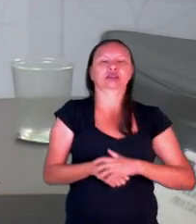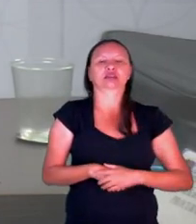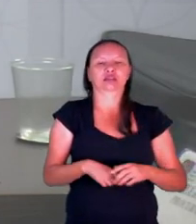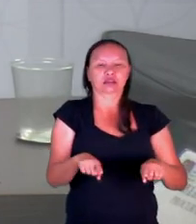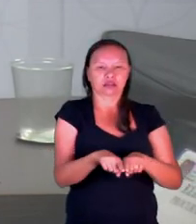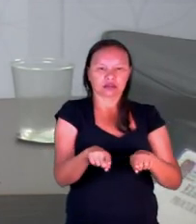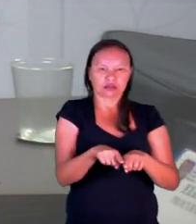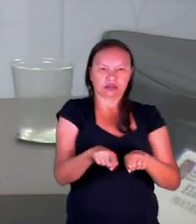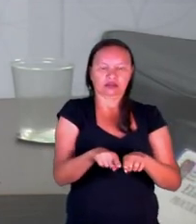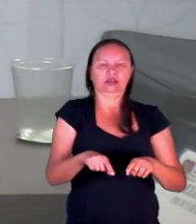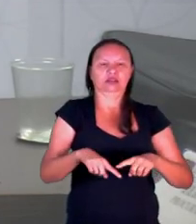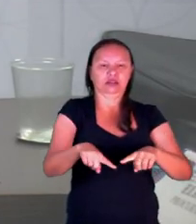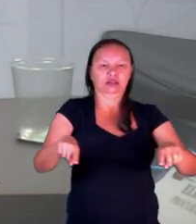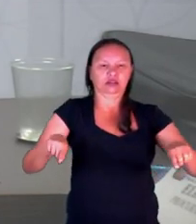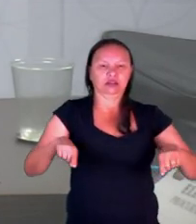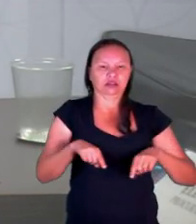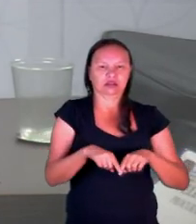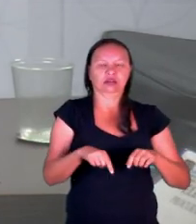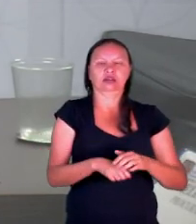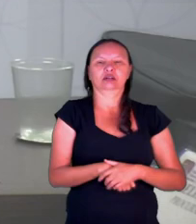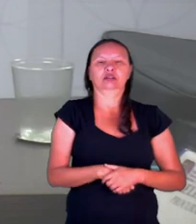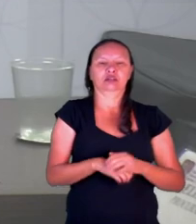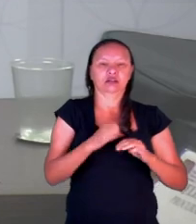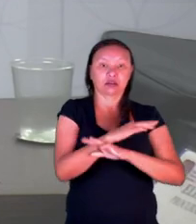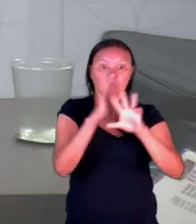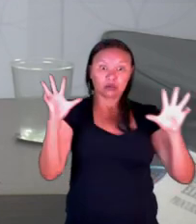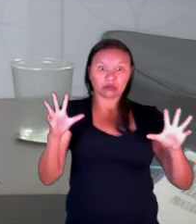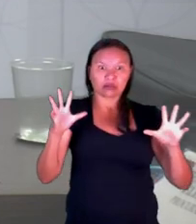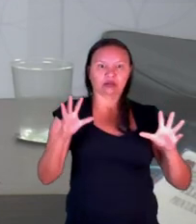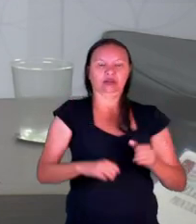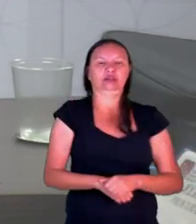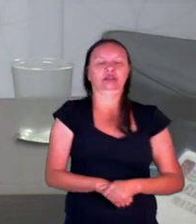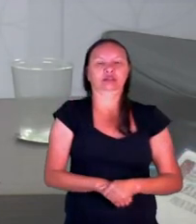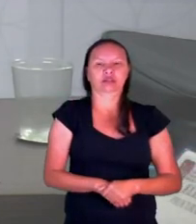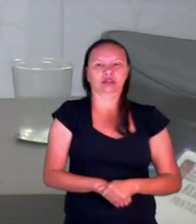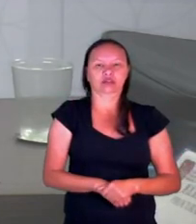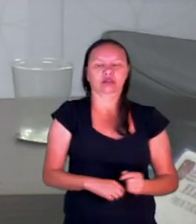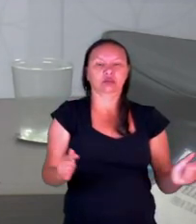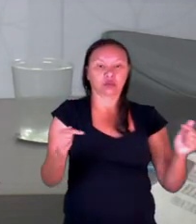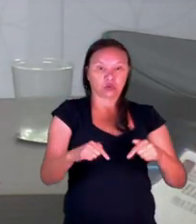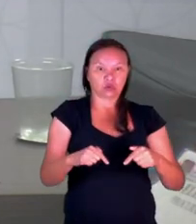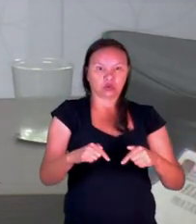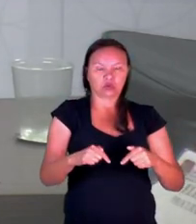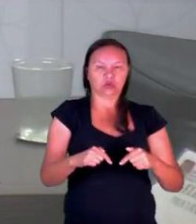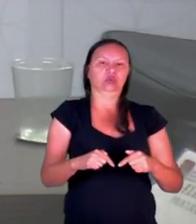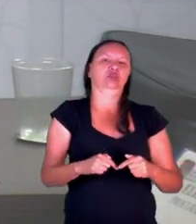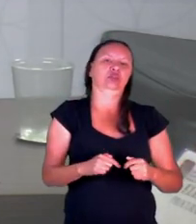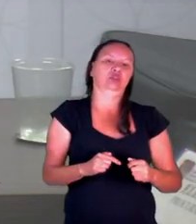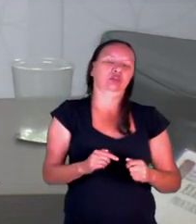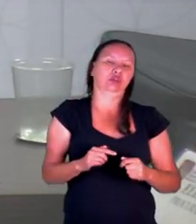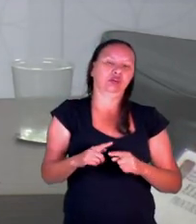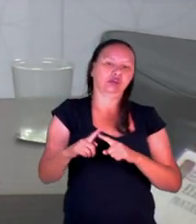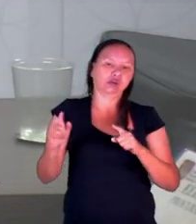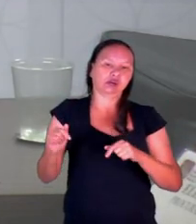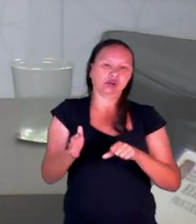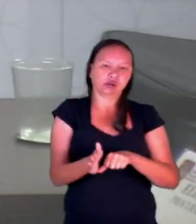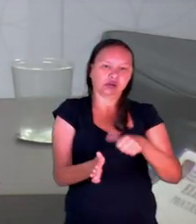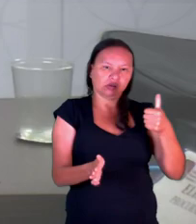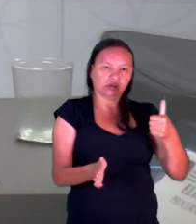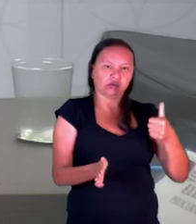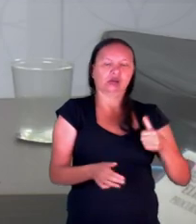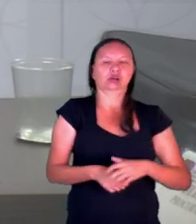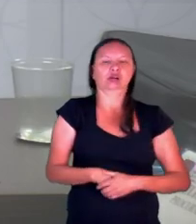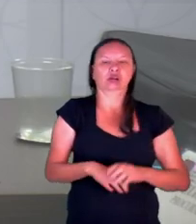medida na anala né e e esclareço foi colocado aqui num dos né is o primeiro inclusive